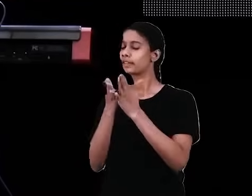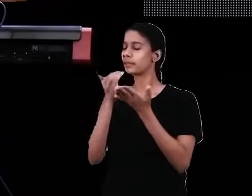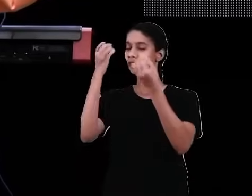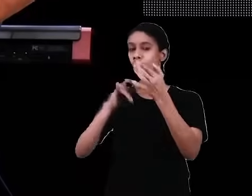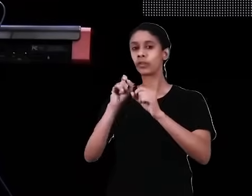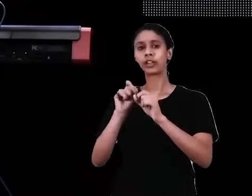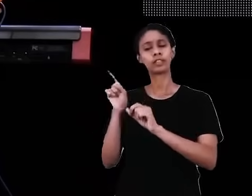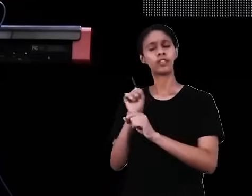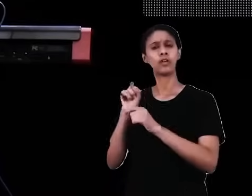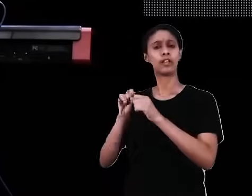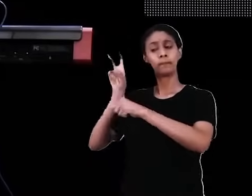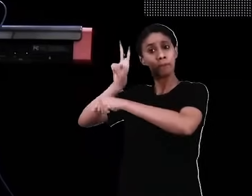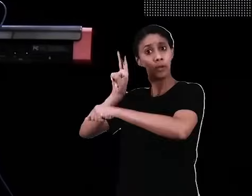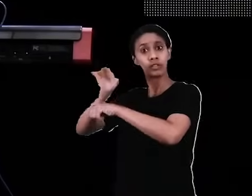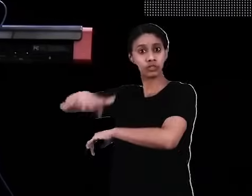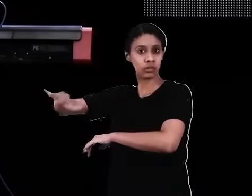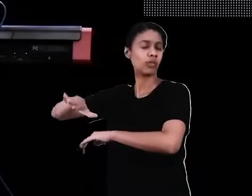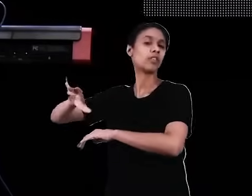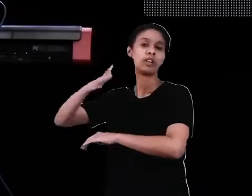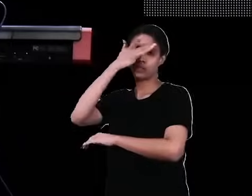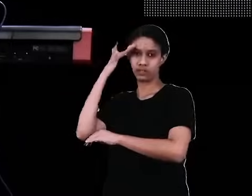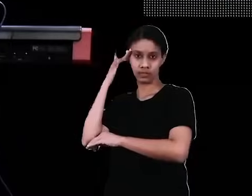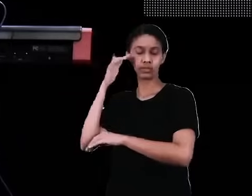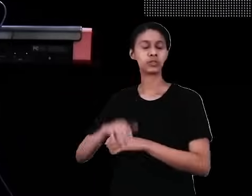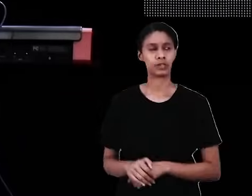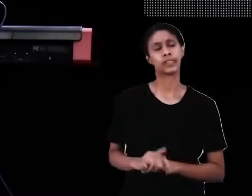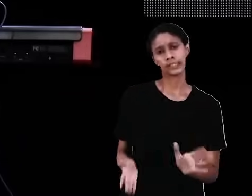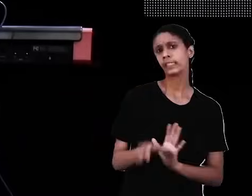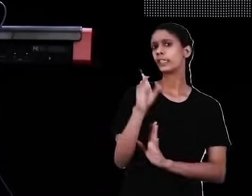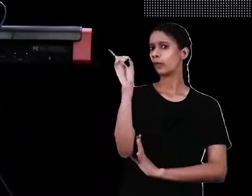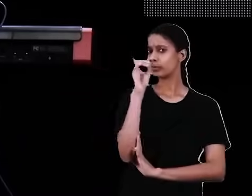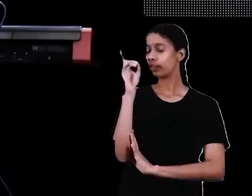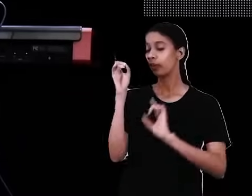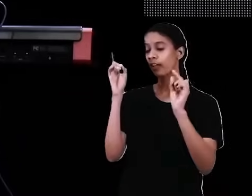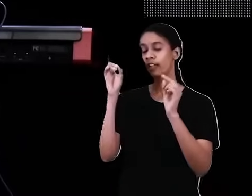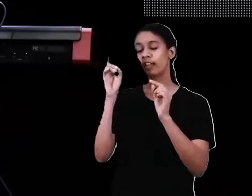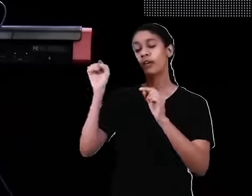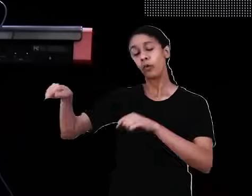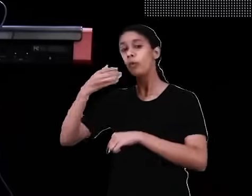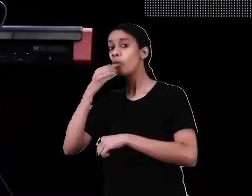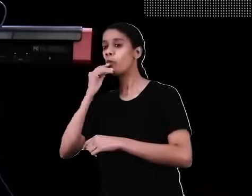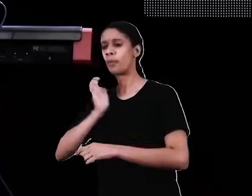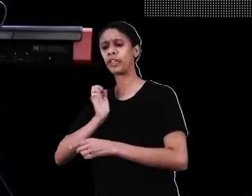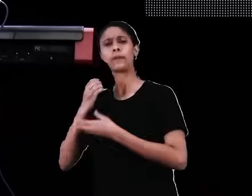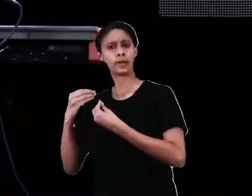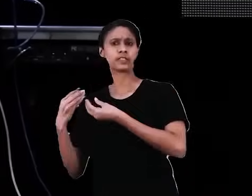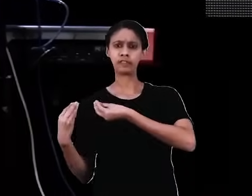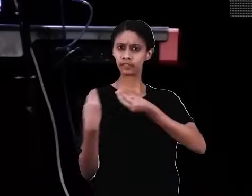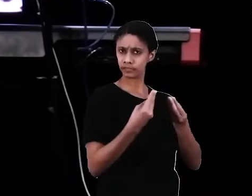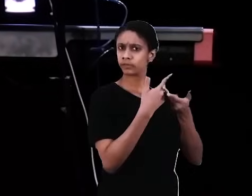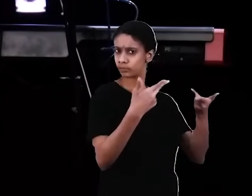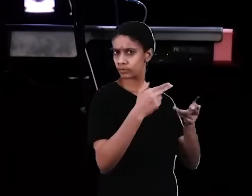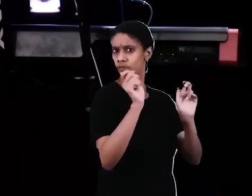serviu como um muro de proteção para aqueles homens. Então meio que ele estava devendo um favor. Era ou não era, gente? Ele chega